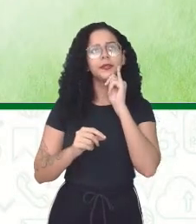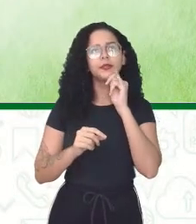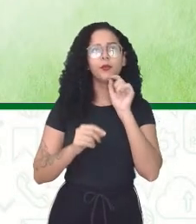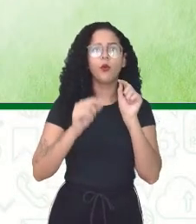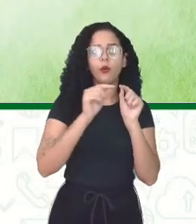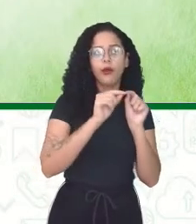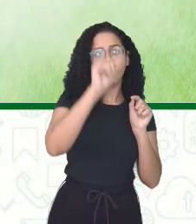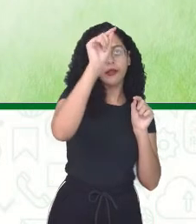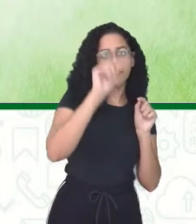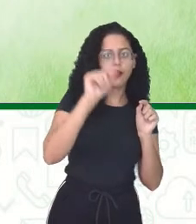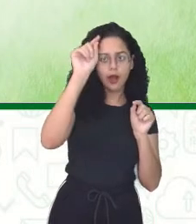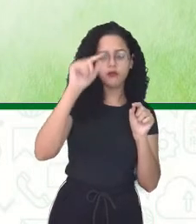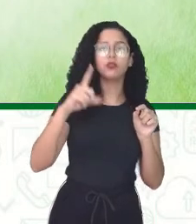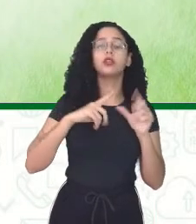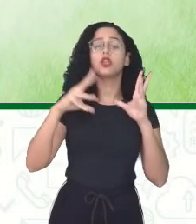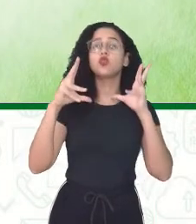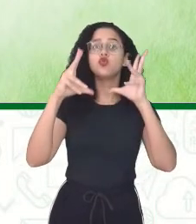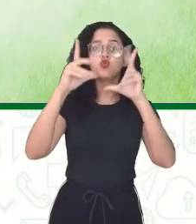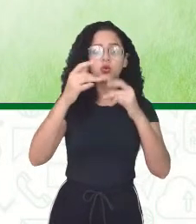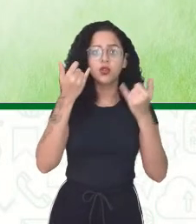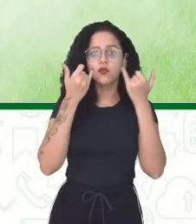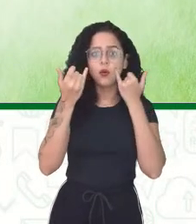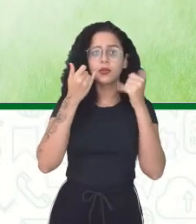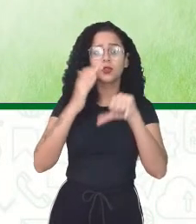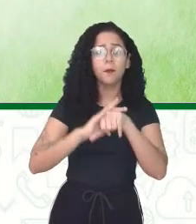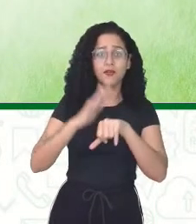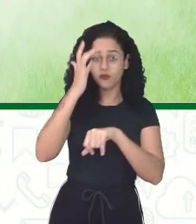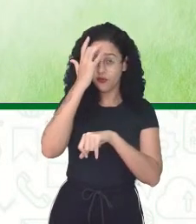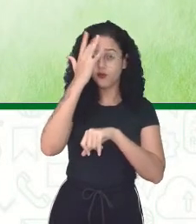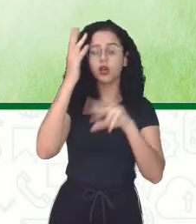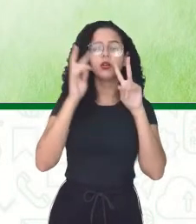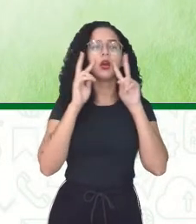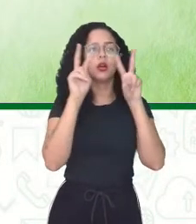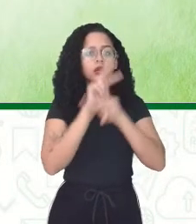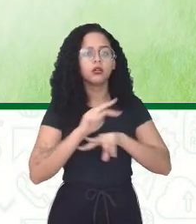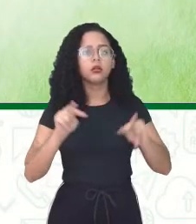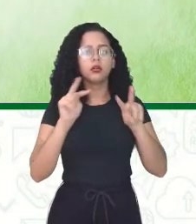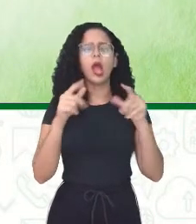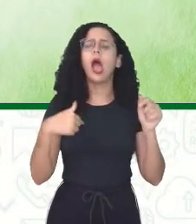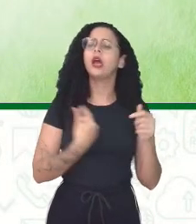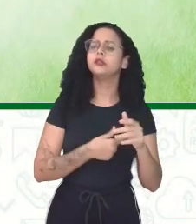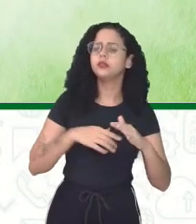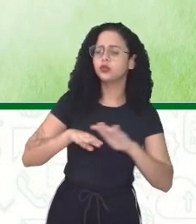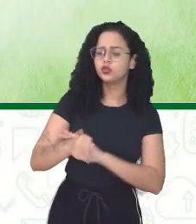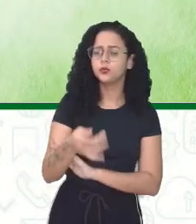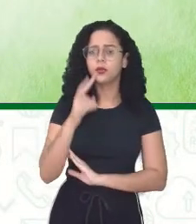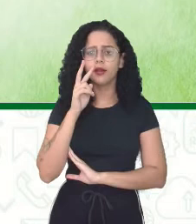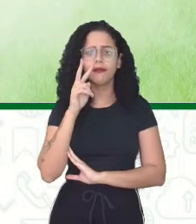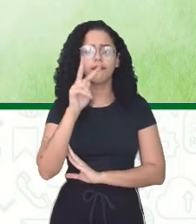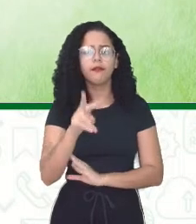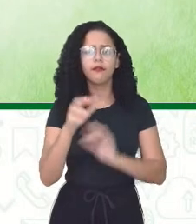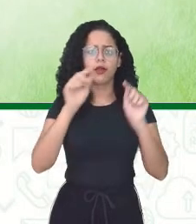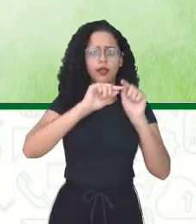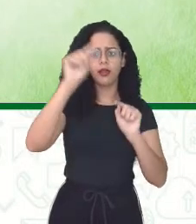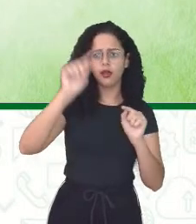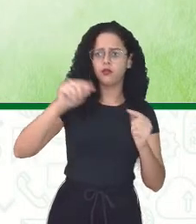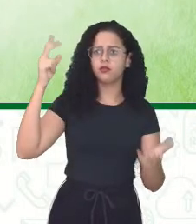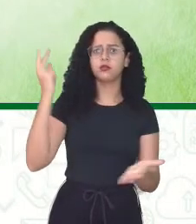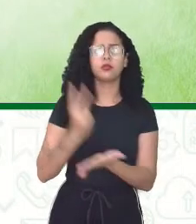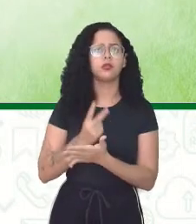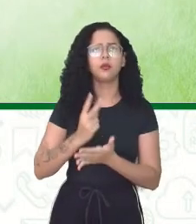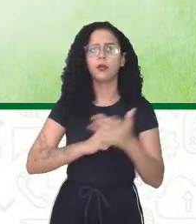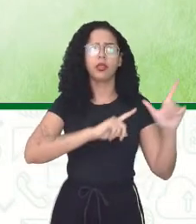tem todas as informações muito mais fáceis, né? Estamos acostumados a ver gráficos o tempo todo, aí